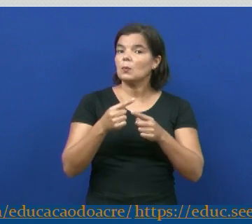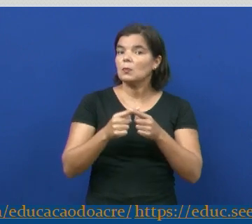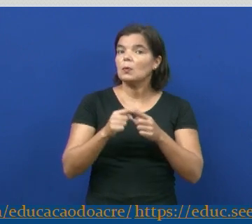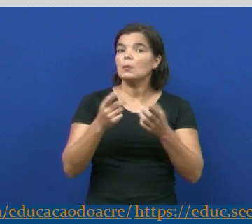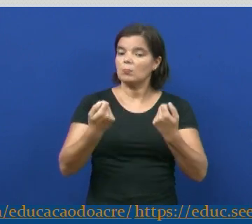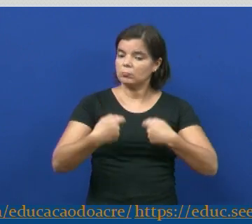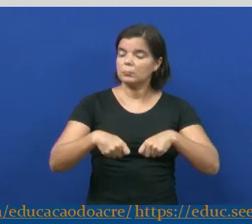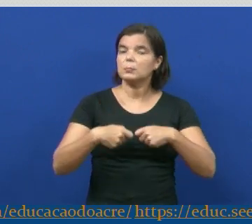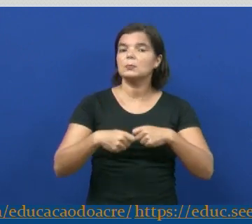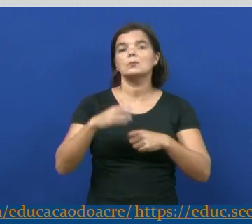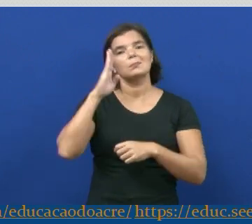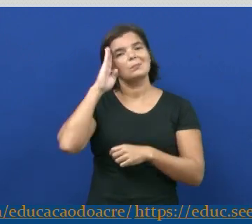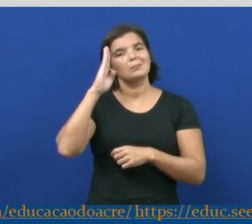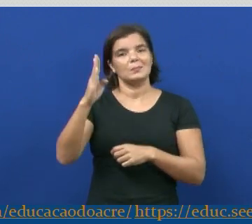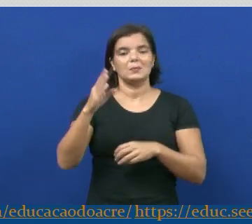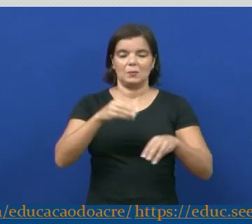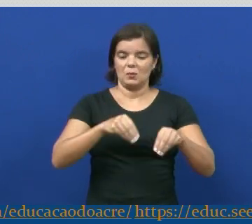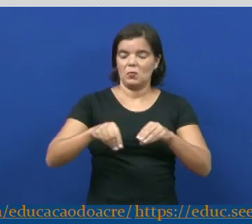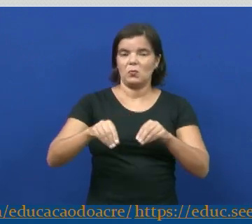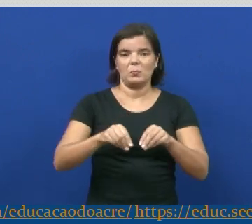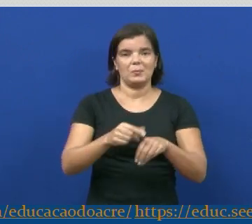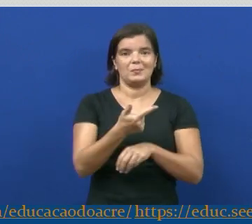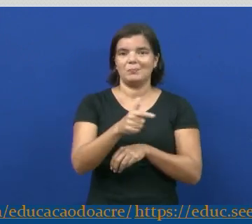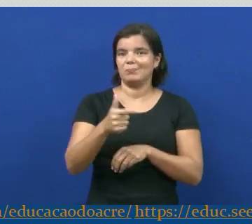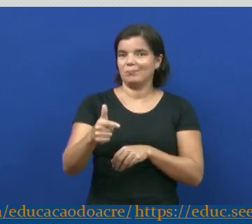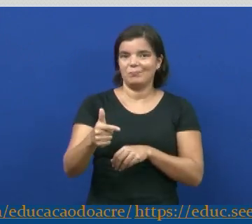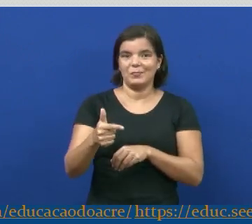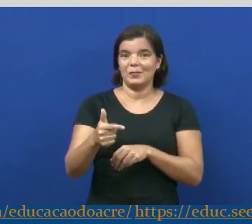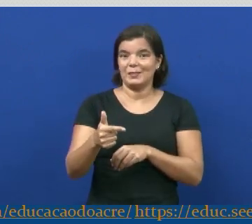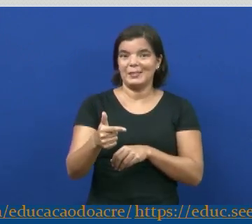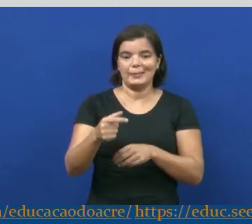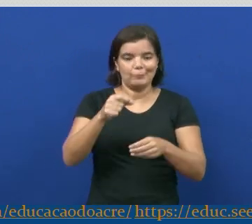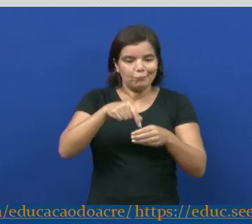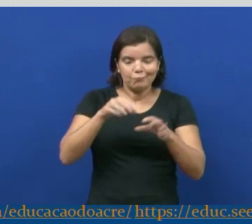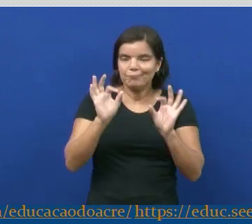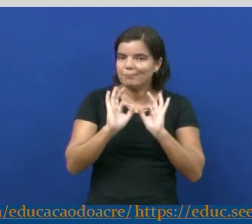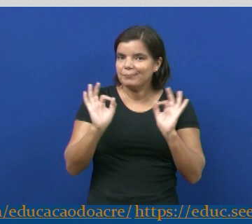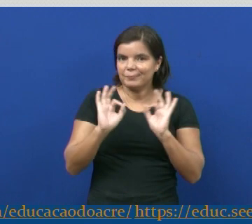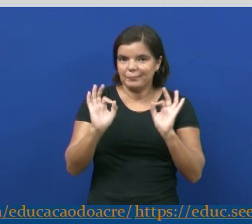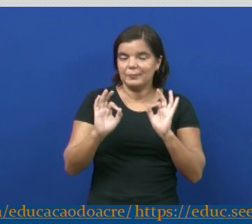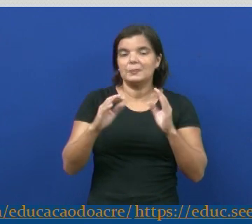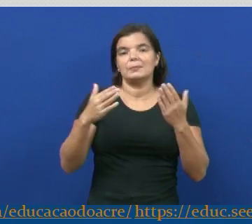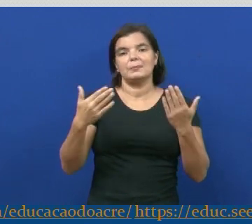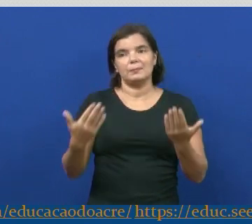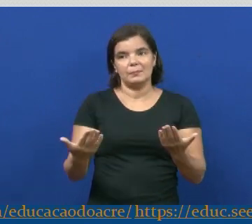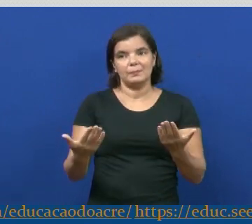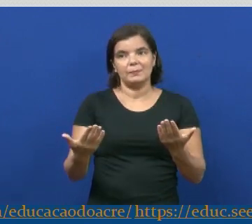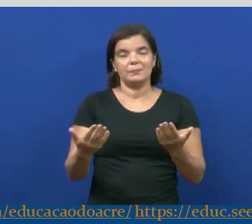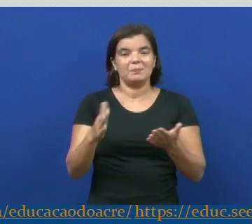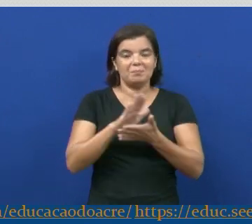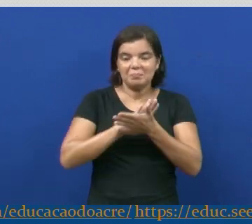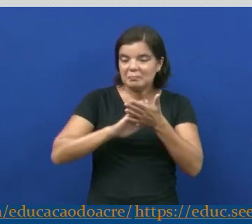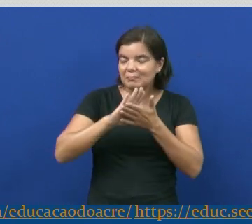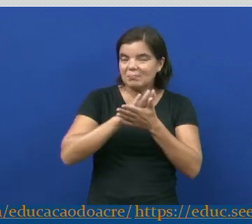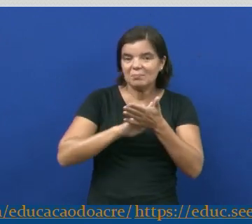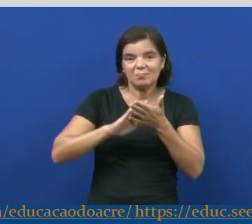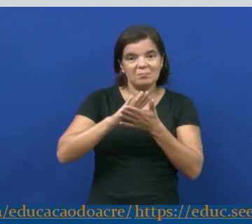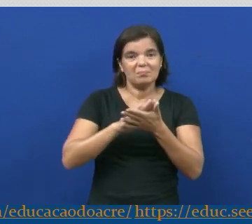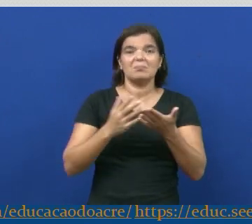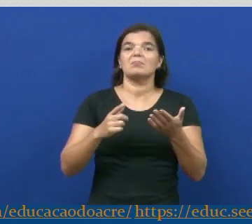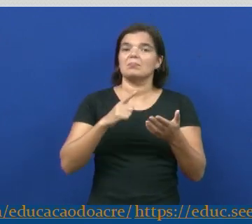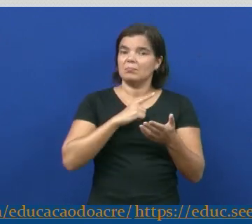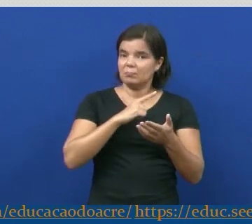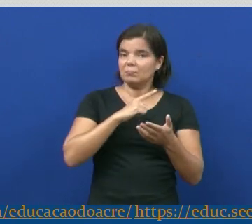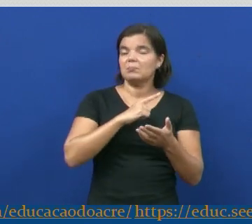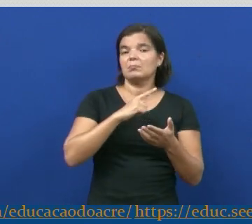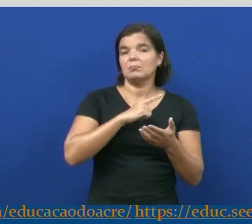faz-se necessário, né? Principalmente as terras que não são produtivas, tá? Então, que não tem nada, né? Ou seja, elas têm